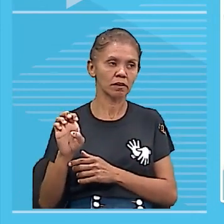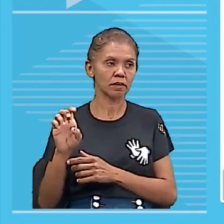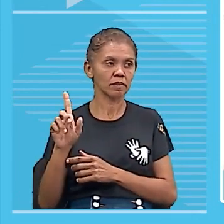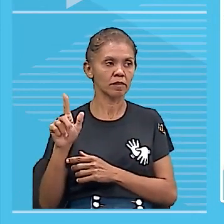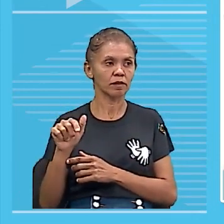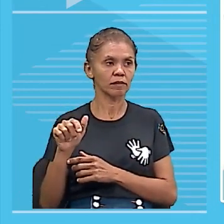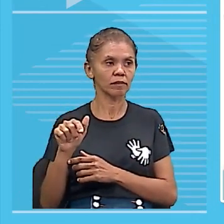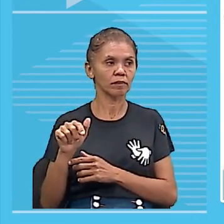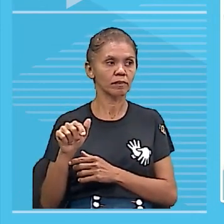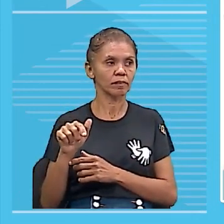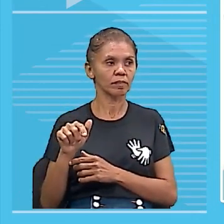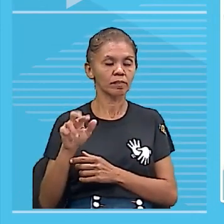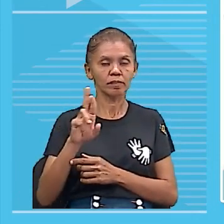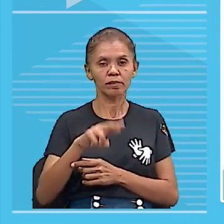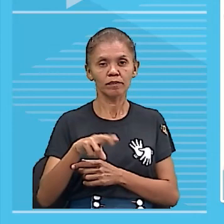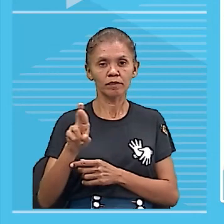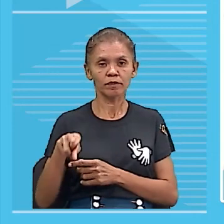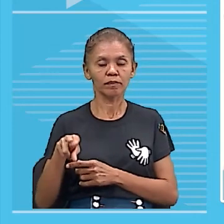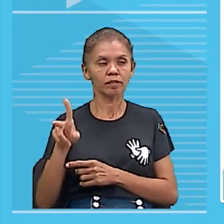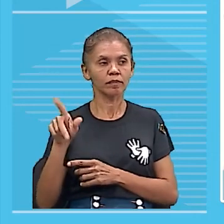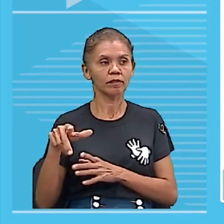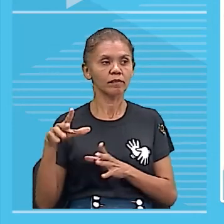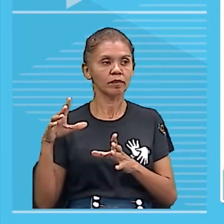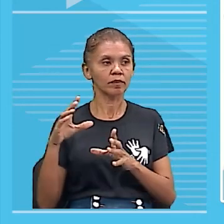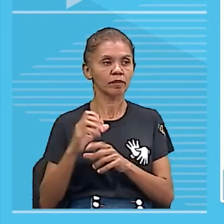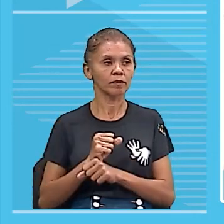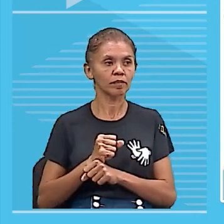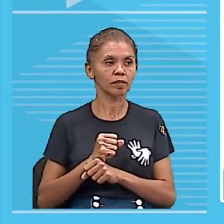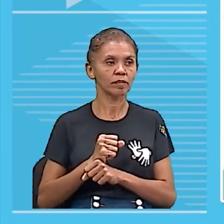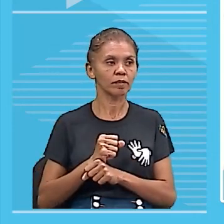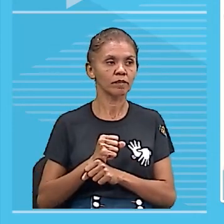equivalente deles será somada